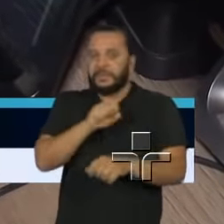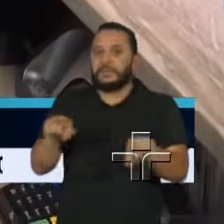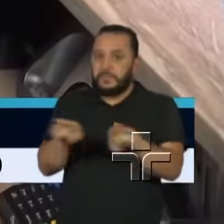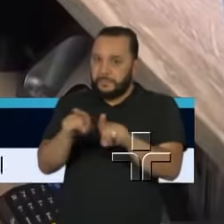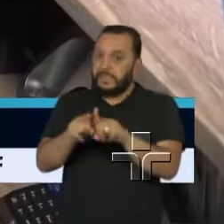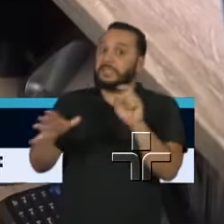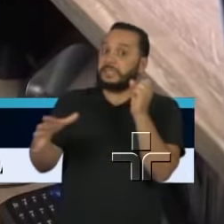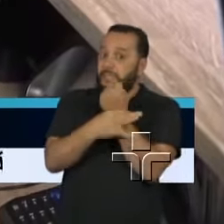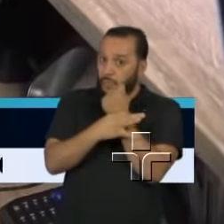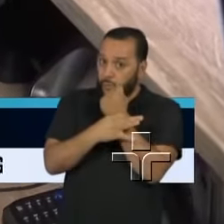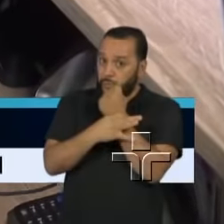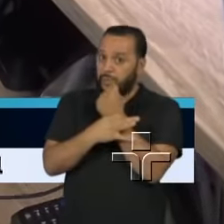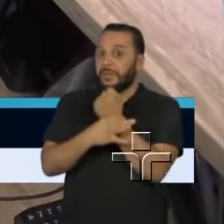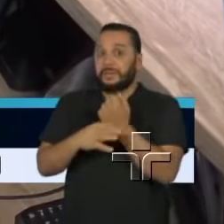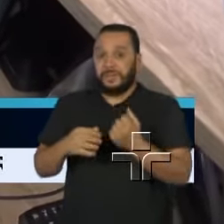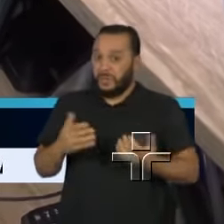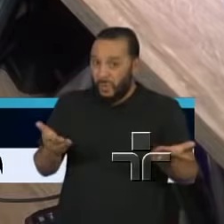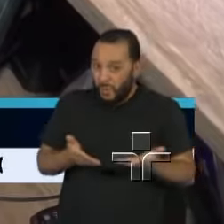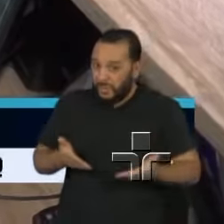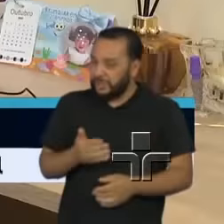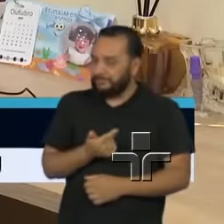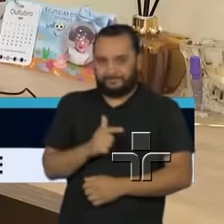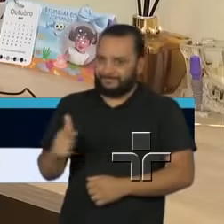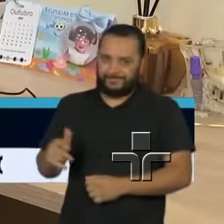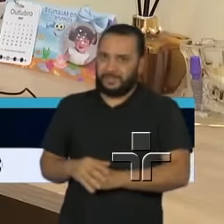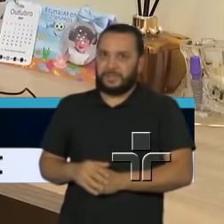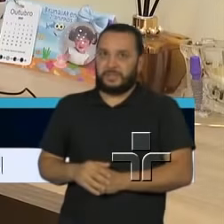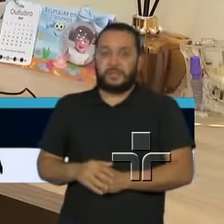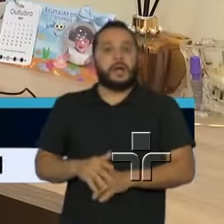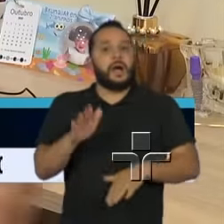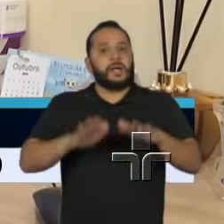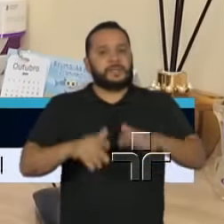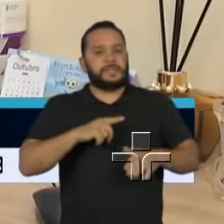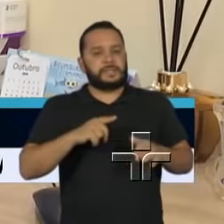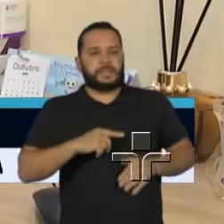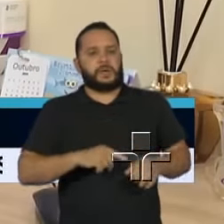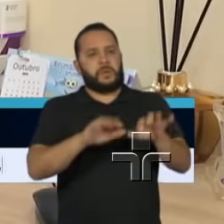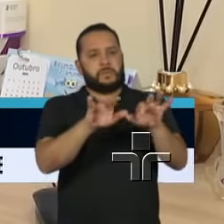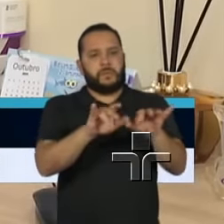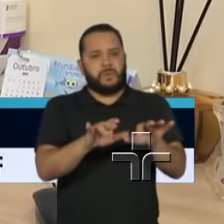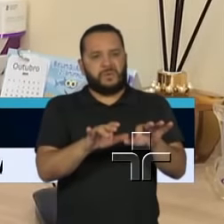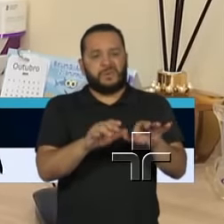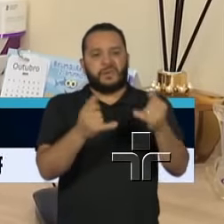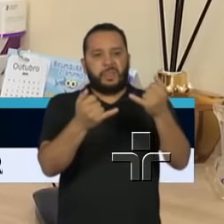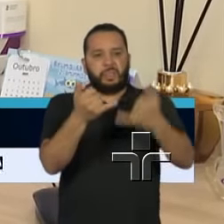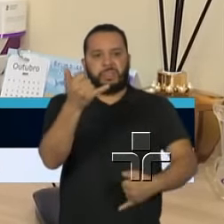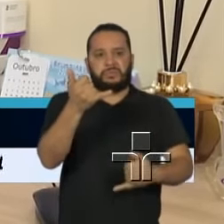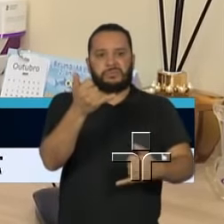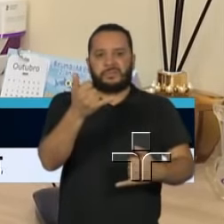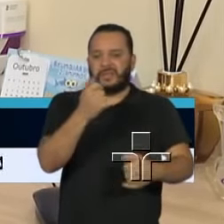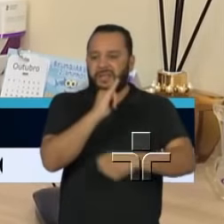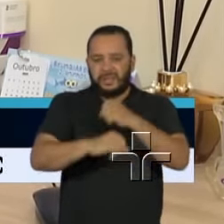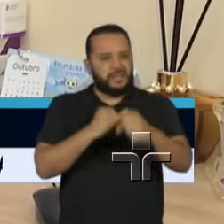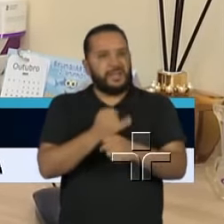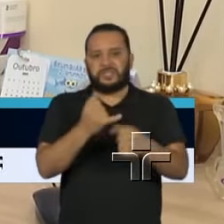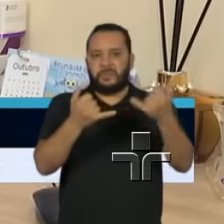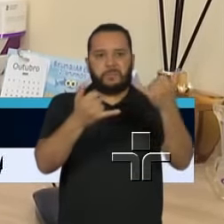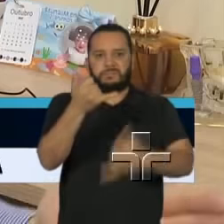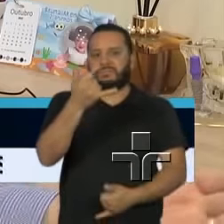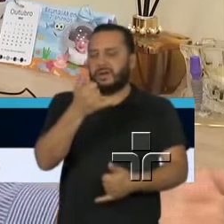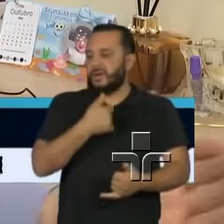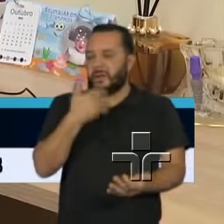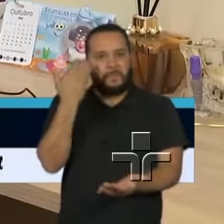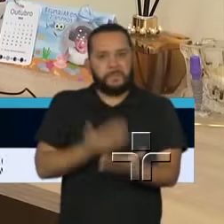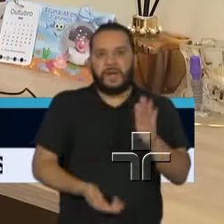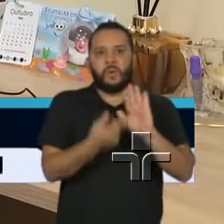isso não é exatamente o que ele tem hoje. Às vezes eu estou gravando um orçamento, o sinal cai. Aí eu perco todo o meu orçamento.